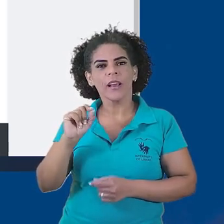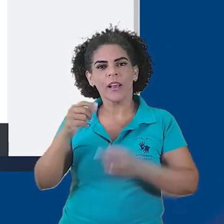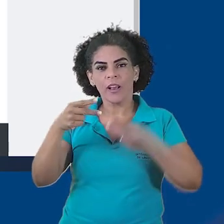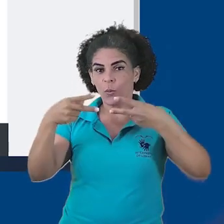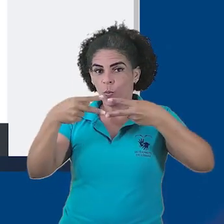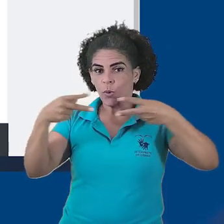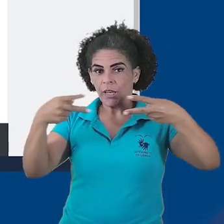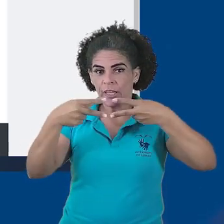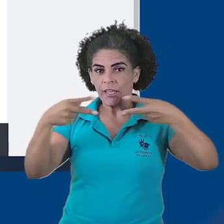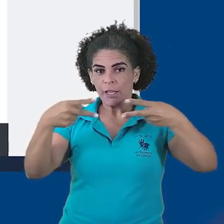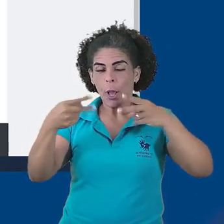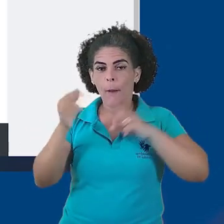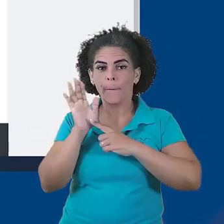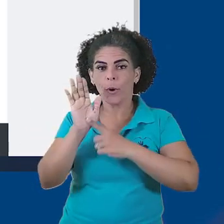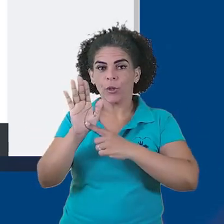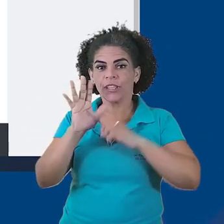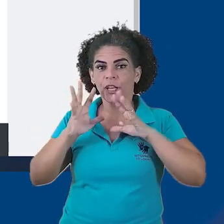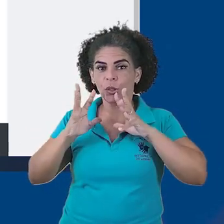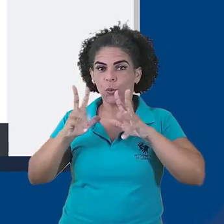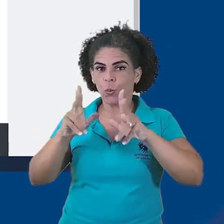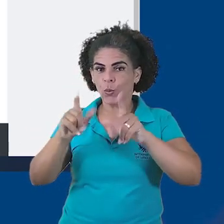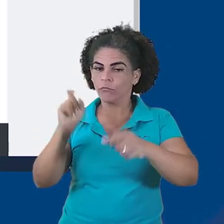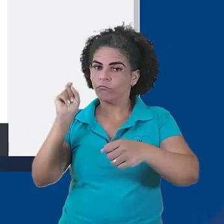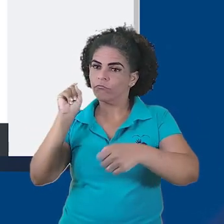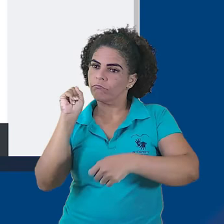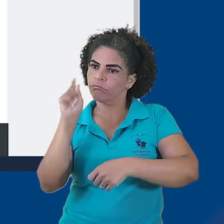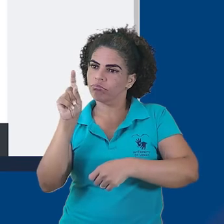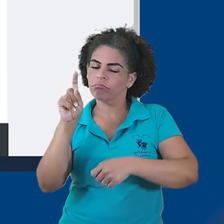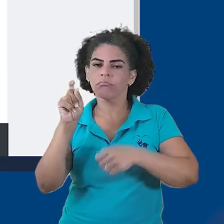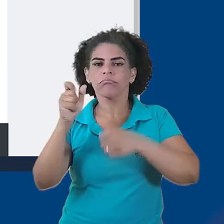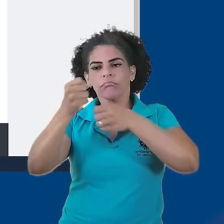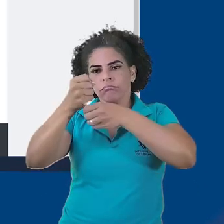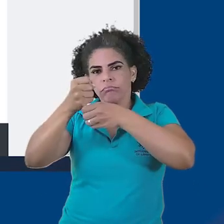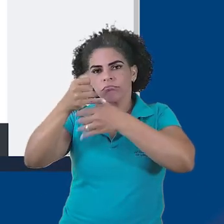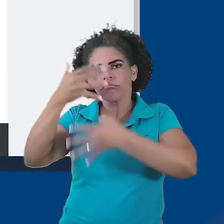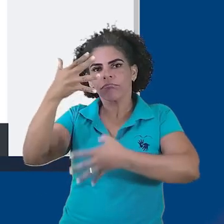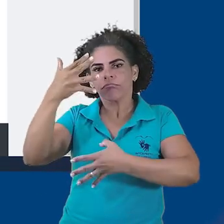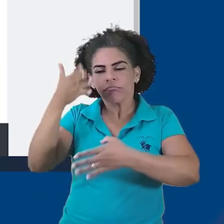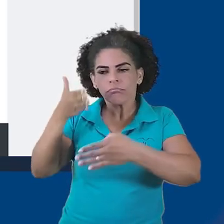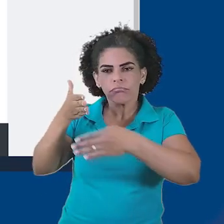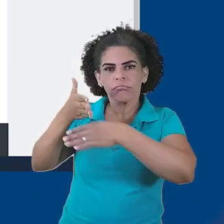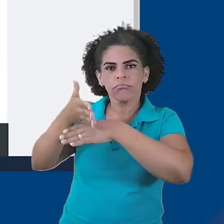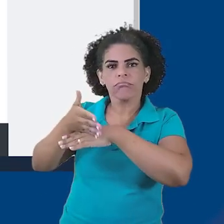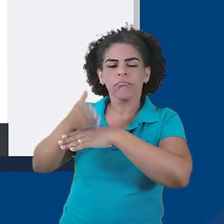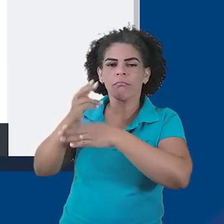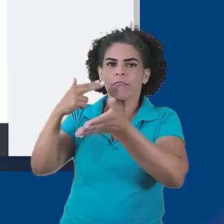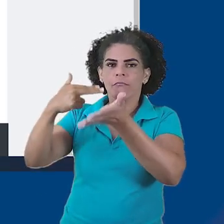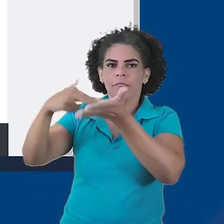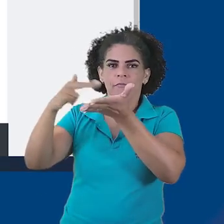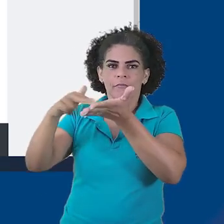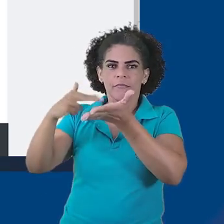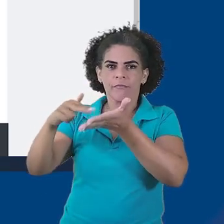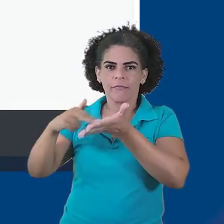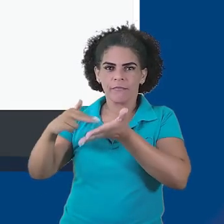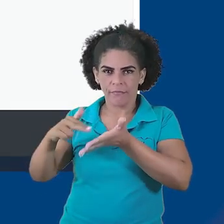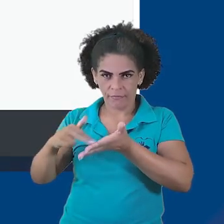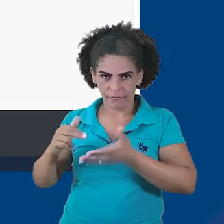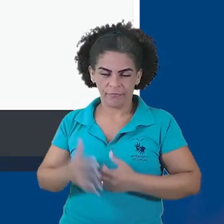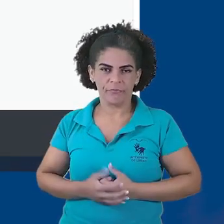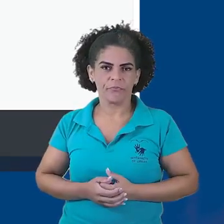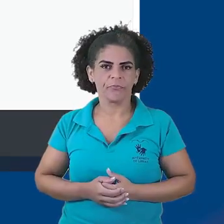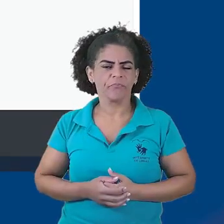desse painel existe um link mostrar todos os clicamos no link mostrar todos seguimos para a página de mensagens